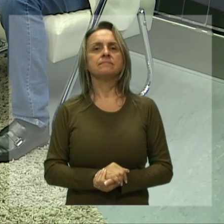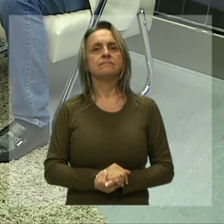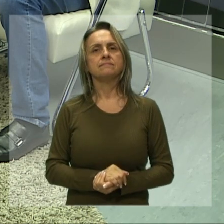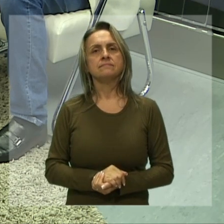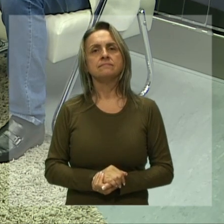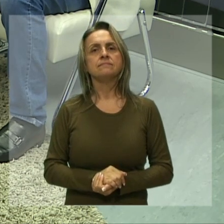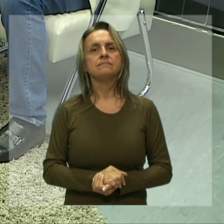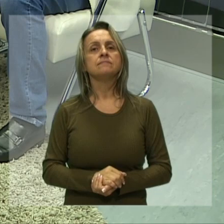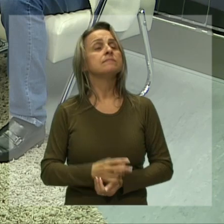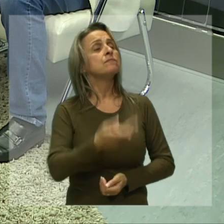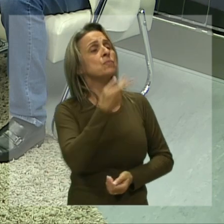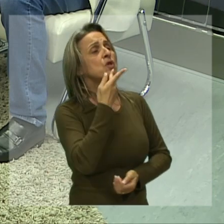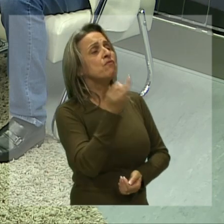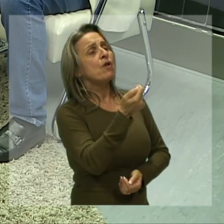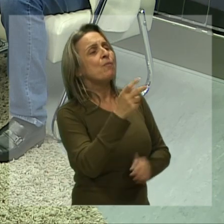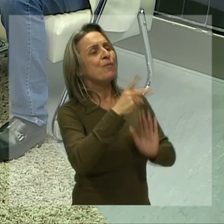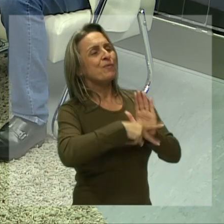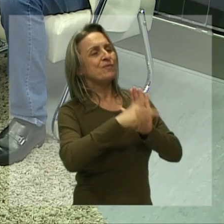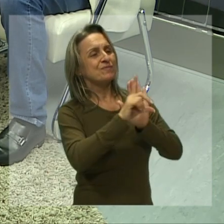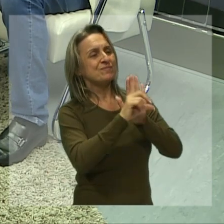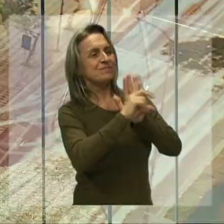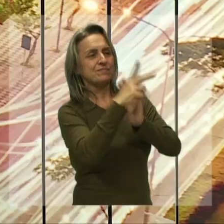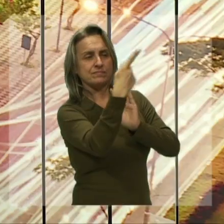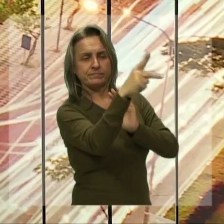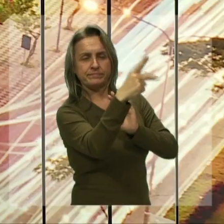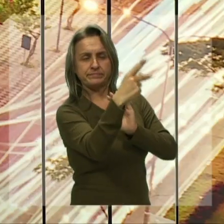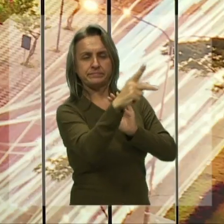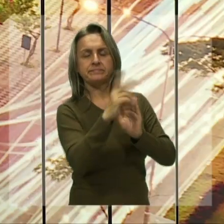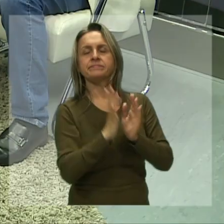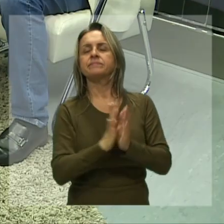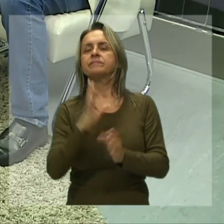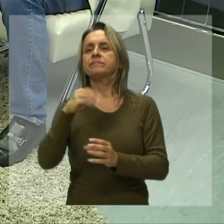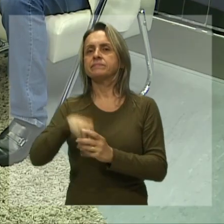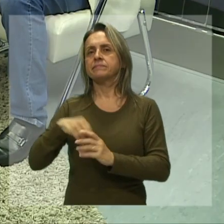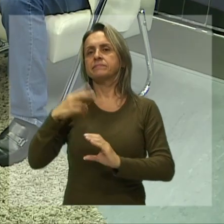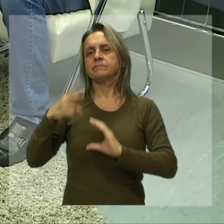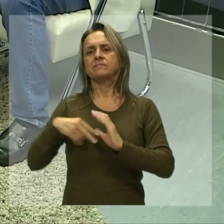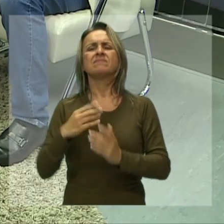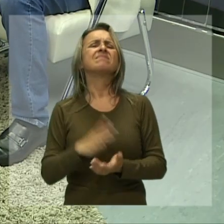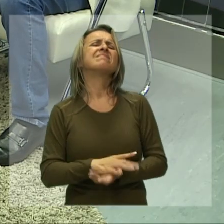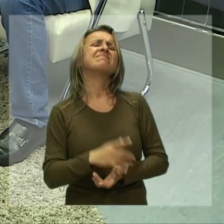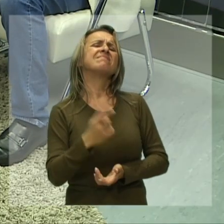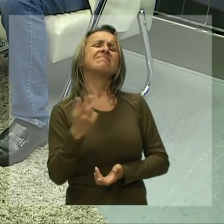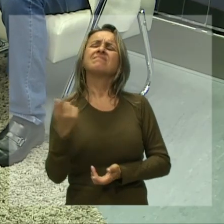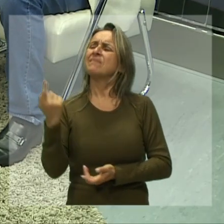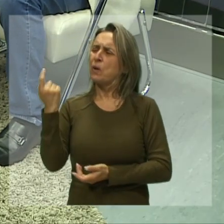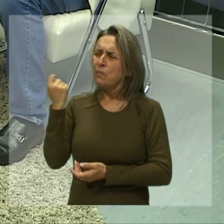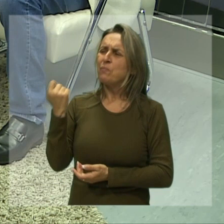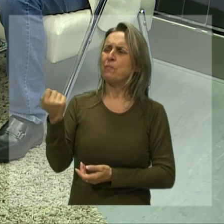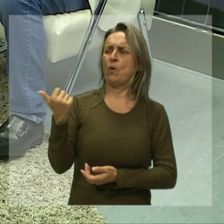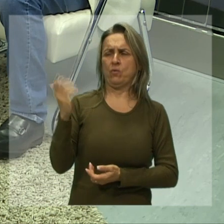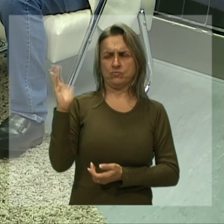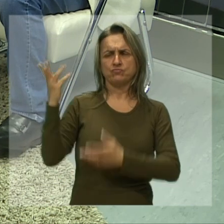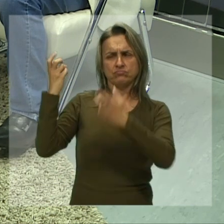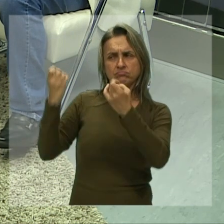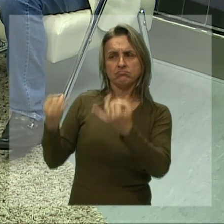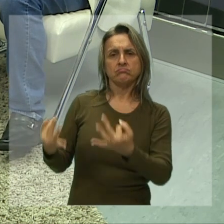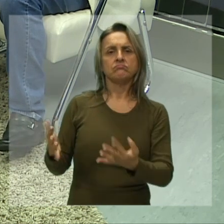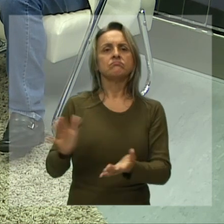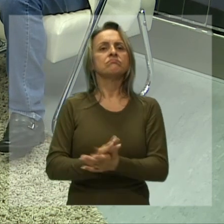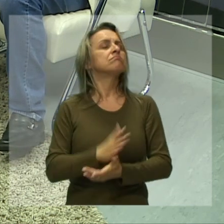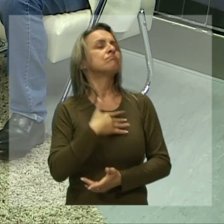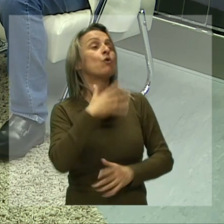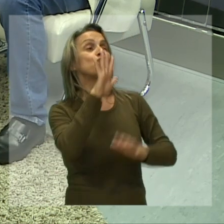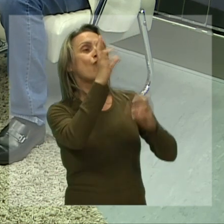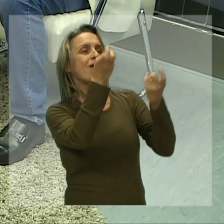dos projetos de lei, das suas pautas aqui dentro da Câmara de Vereadores. Tenho feito poucos projetos de lei e já explico o porquê. Então, já explica